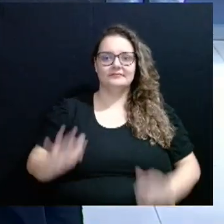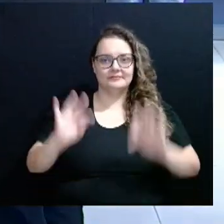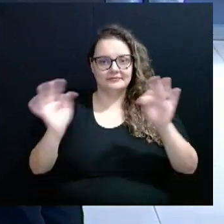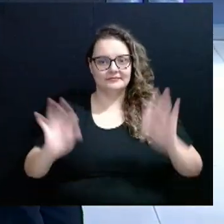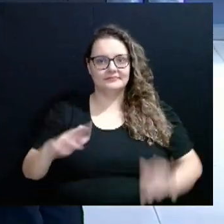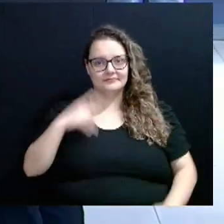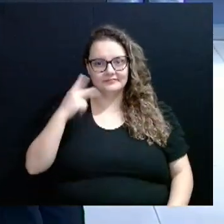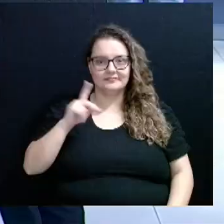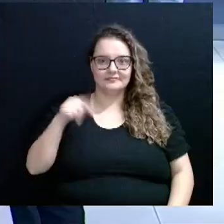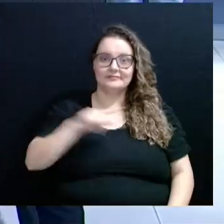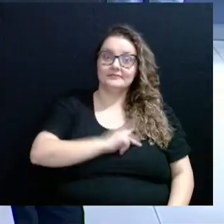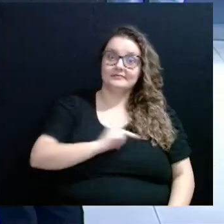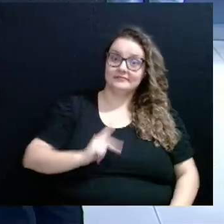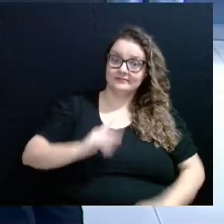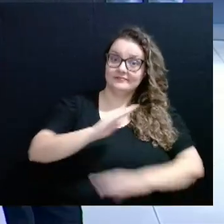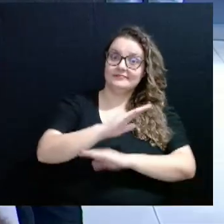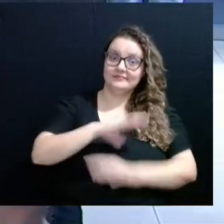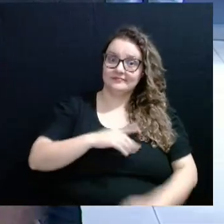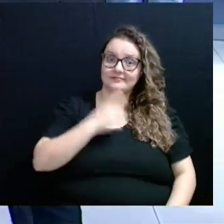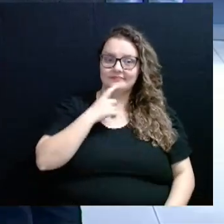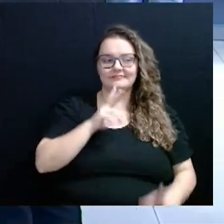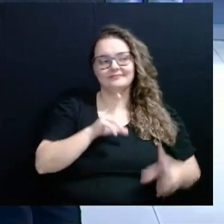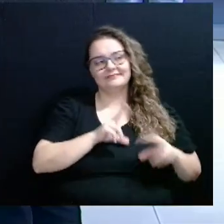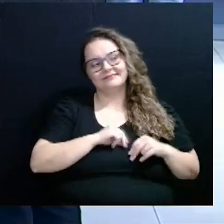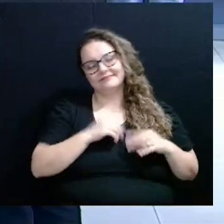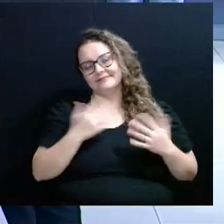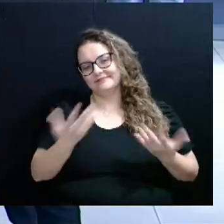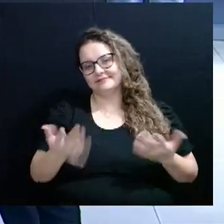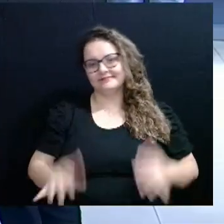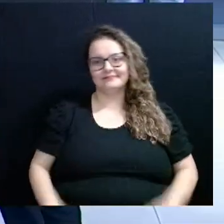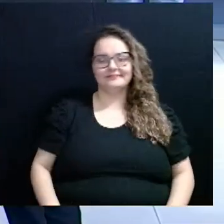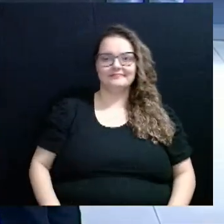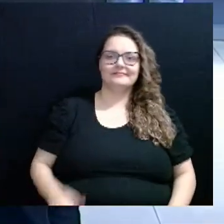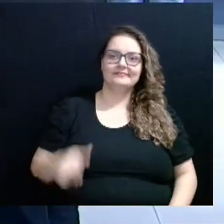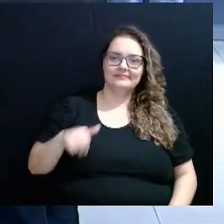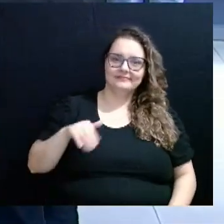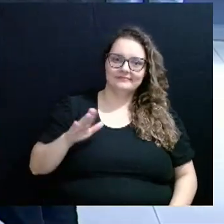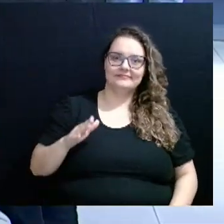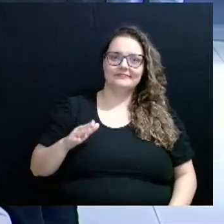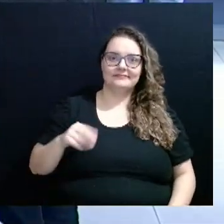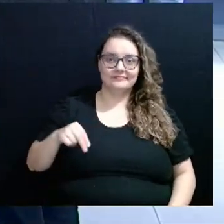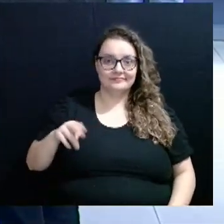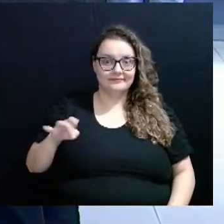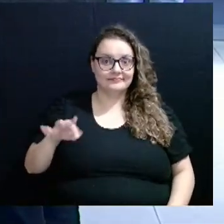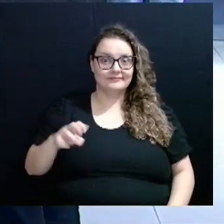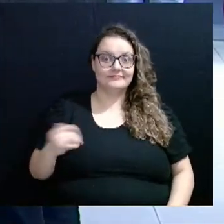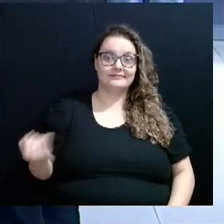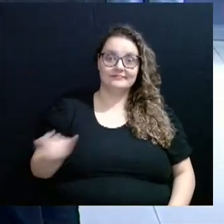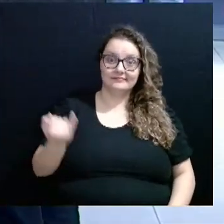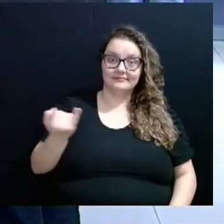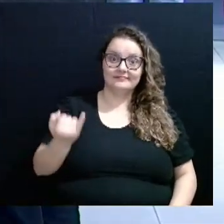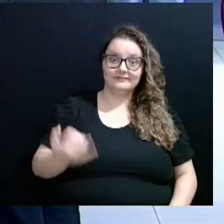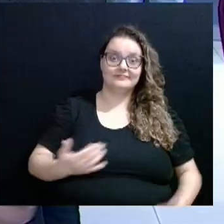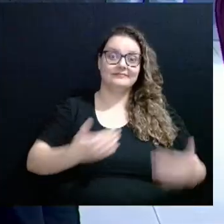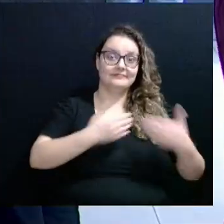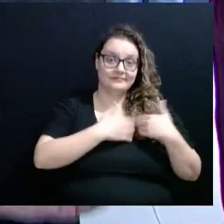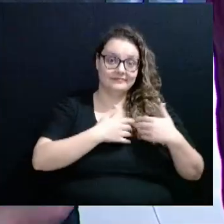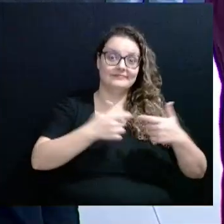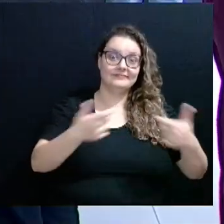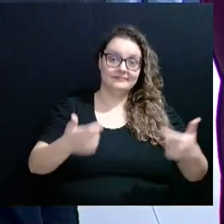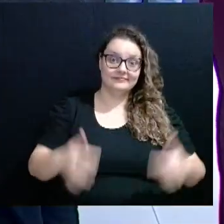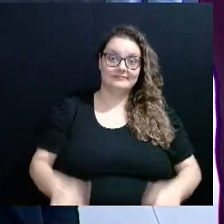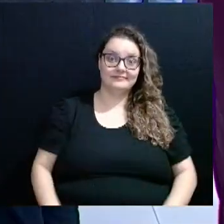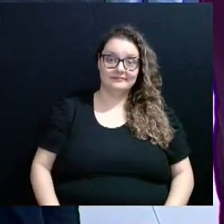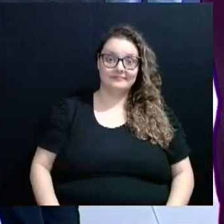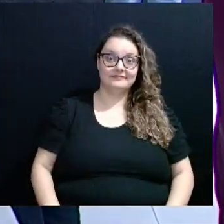Câmara de Vereadores de Campinas, então, é uma coisa ainda mais nobre, importante. A responsabilidade é grande, mas a gente